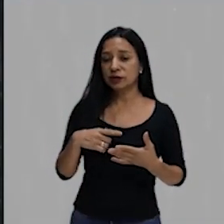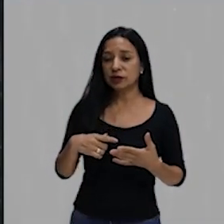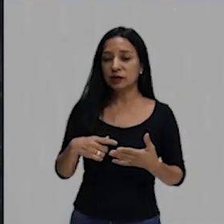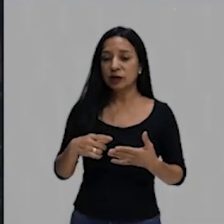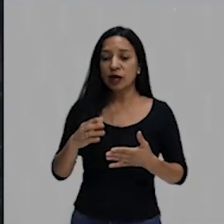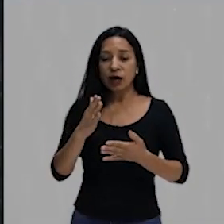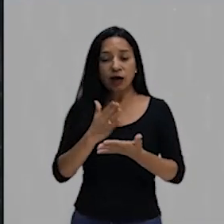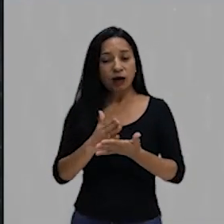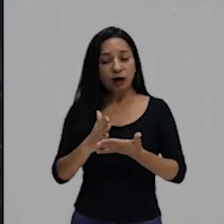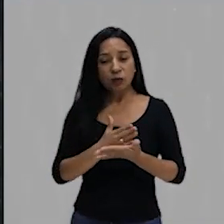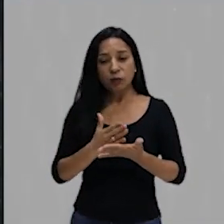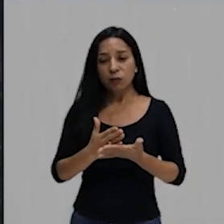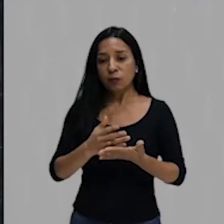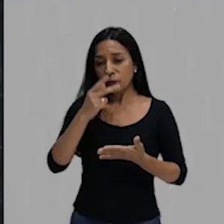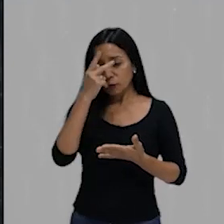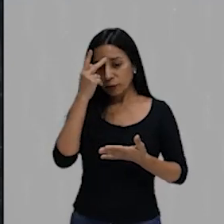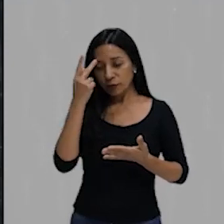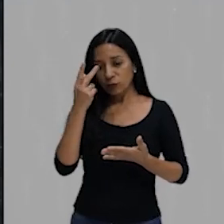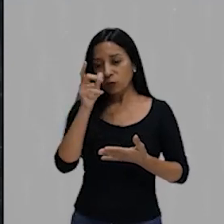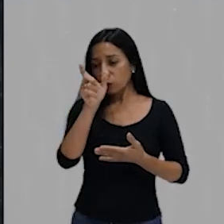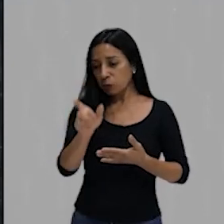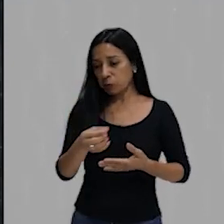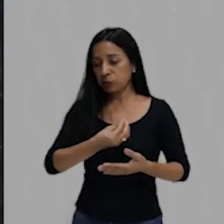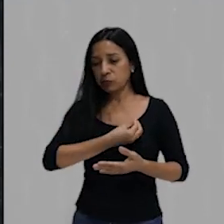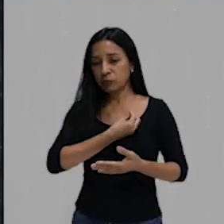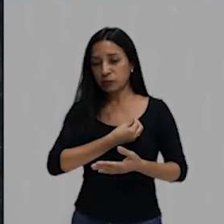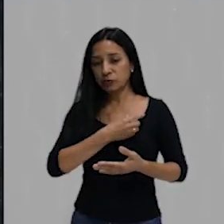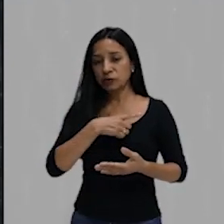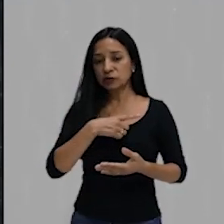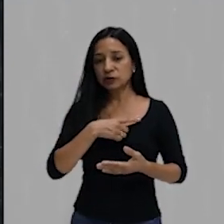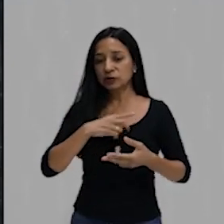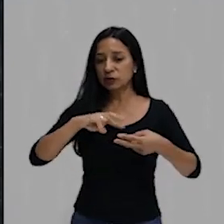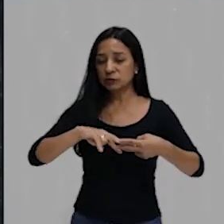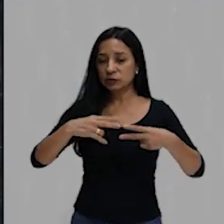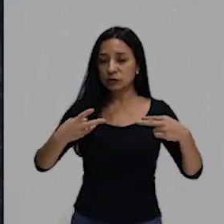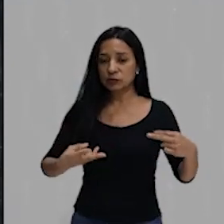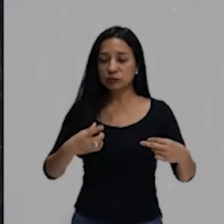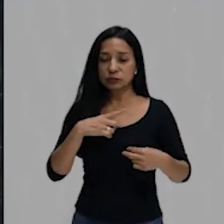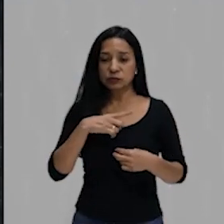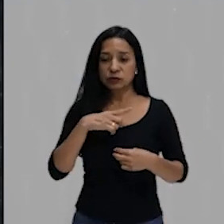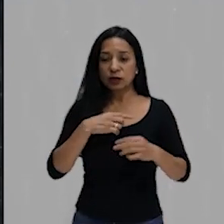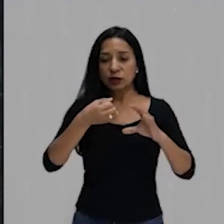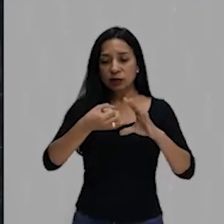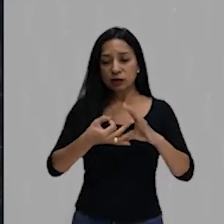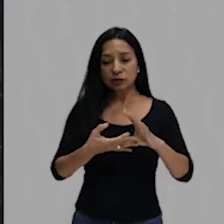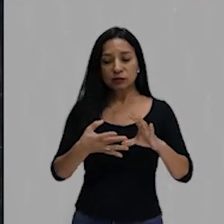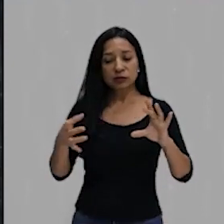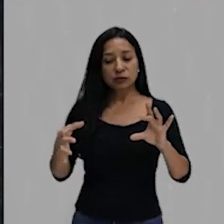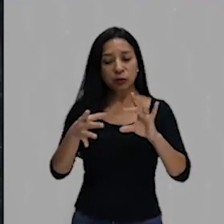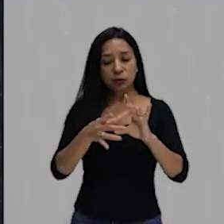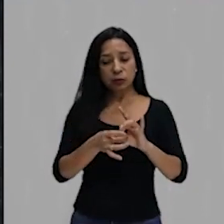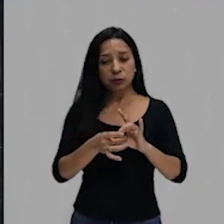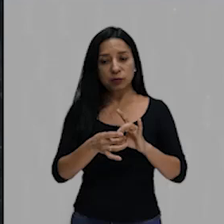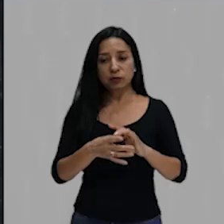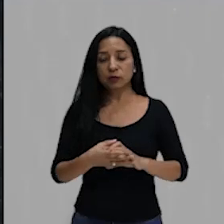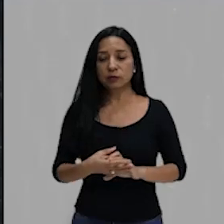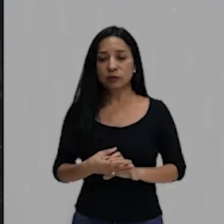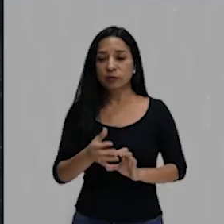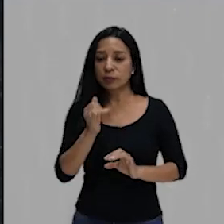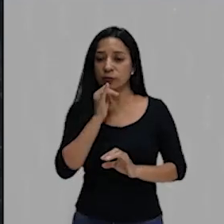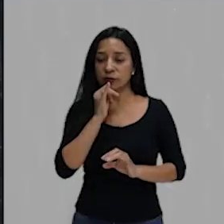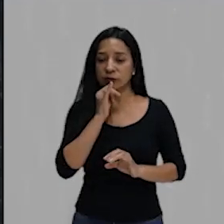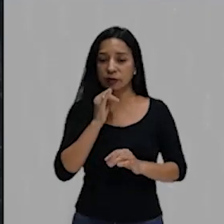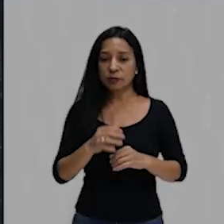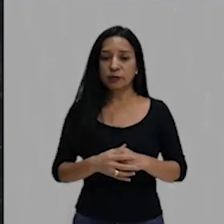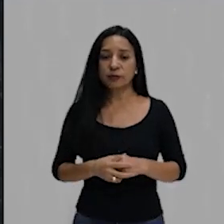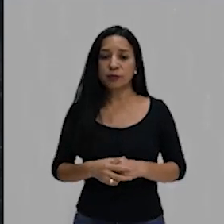um genótipo, nem todo indivíduo que tem um determinado genótipo vai ter a característica correspondente a ele. Dá um exemplo agora